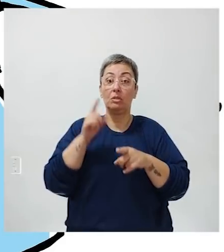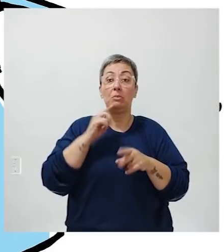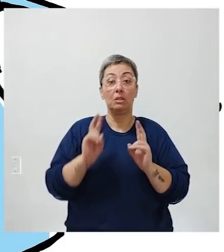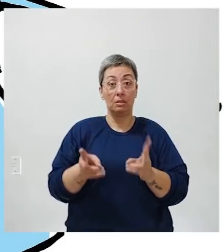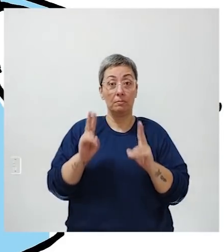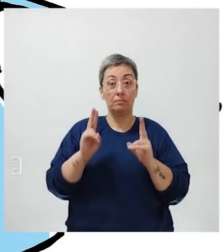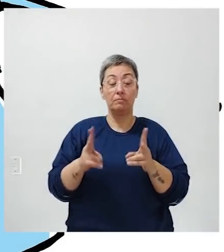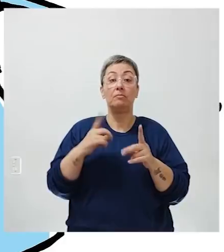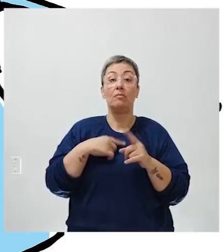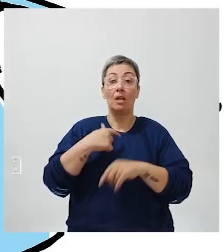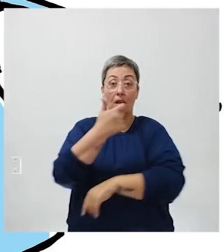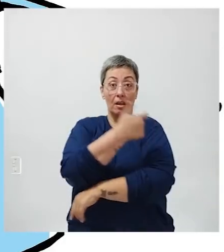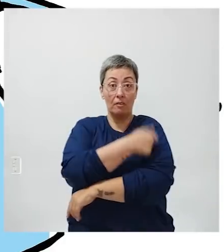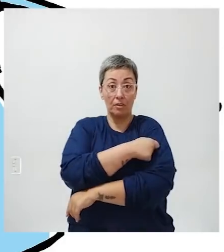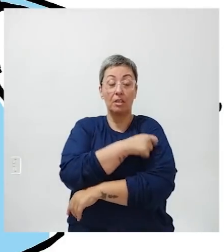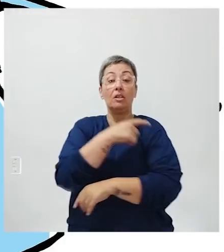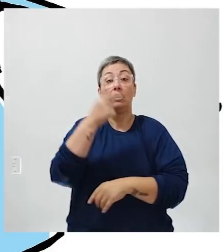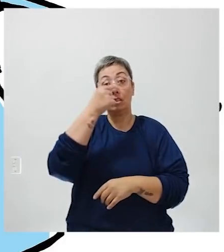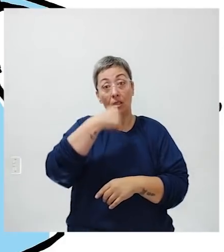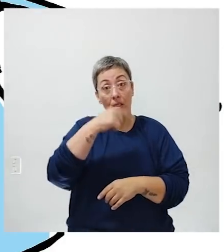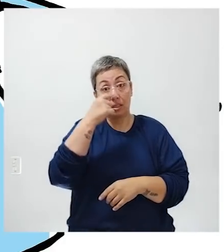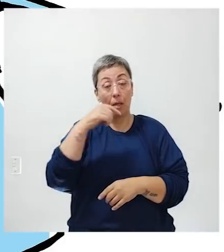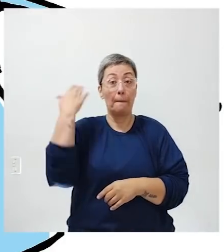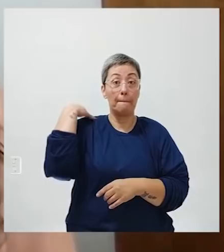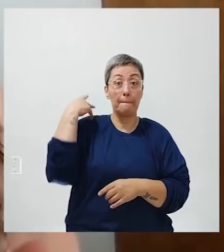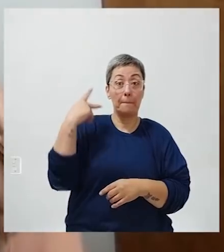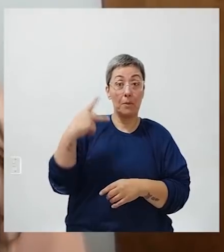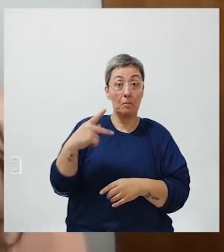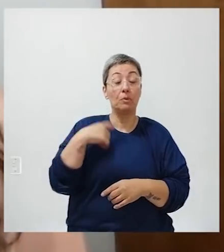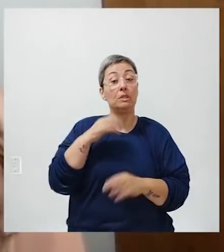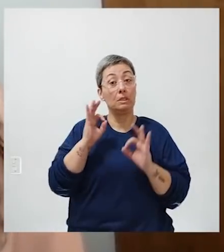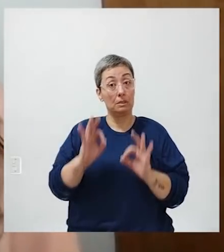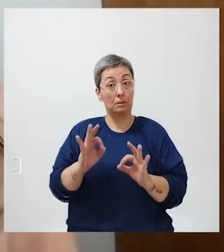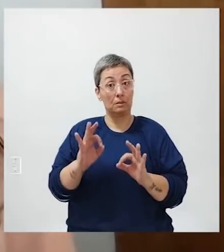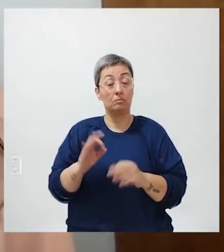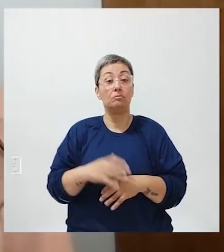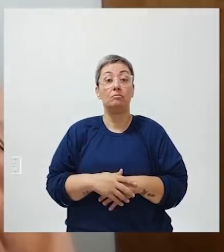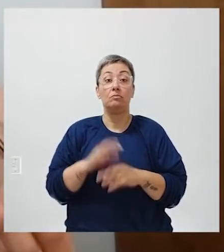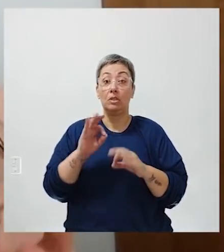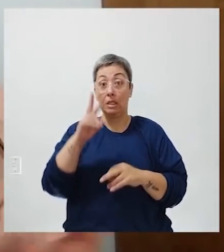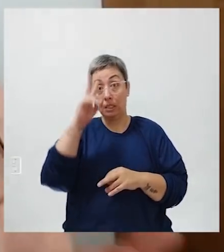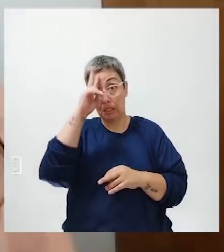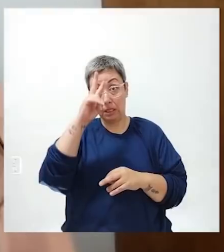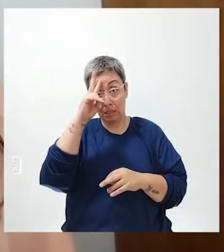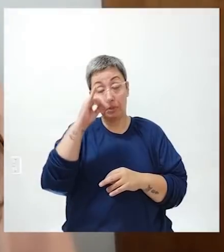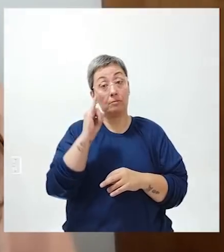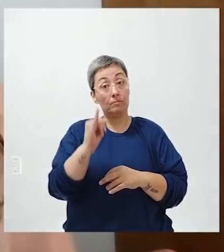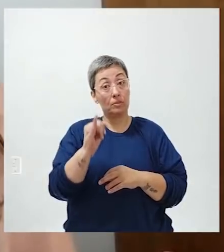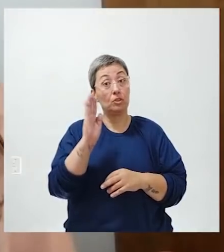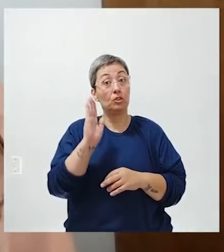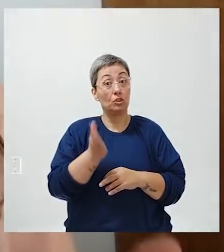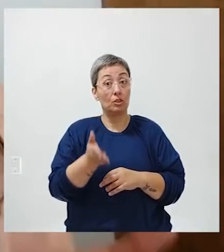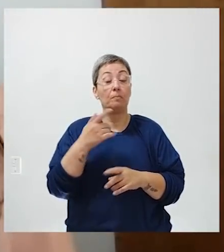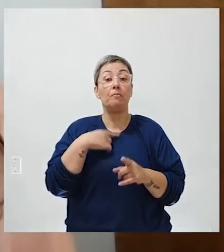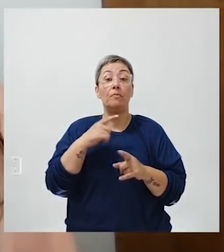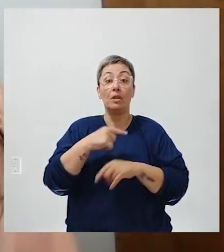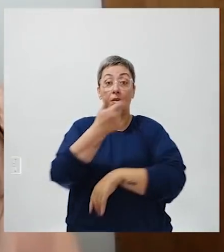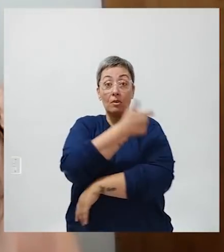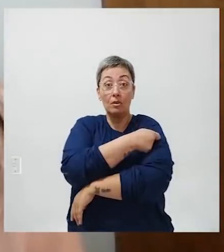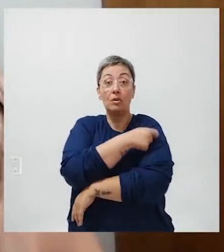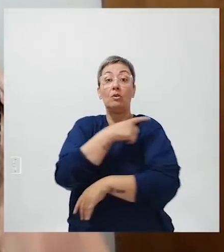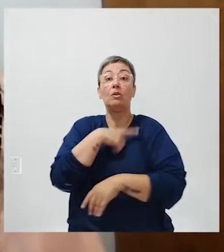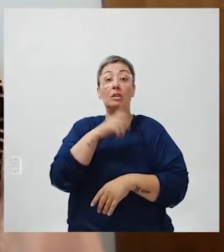manter sempre a vacinação contra a gripe e pneumonia em dia. Lembrando, como eu já falei para vocês, que as